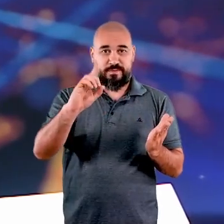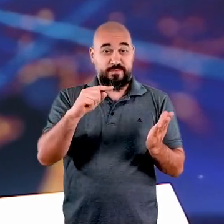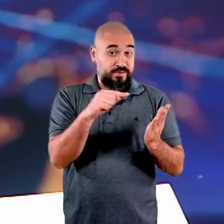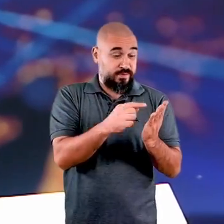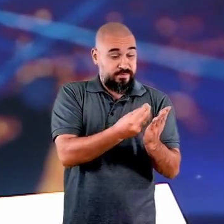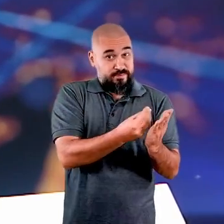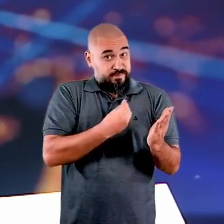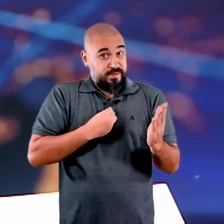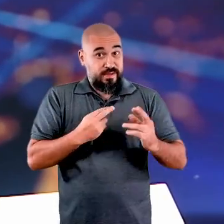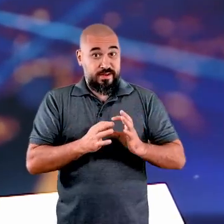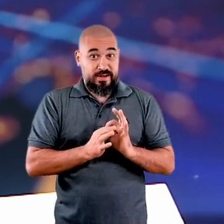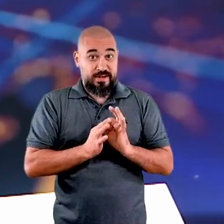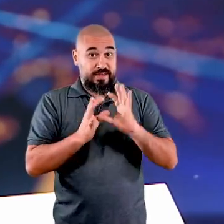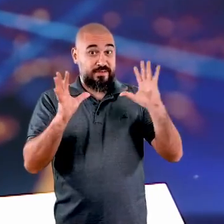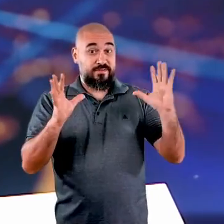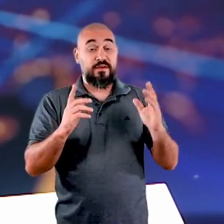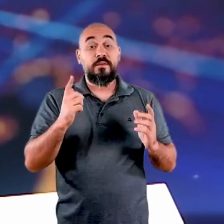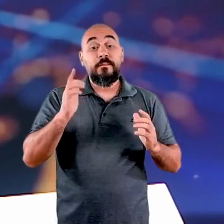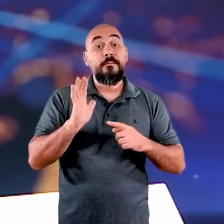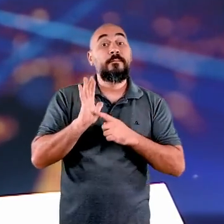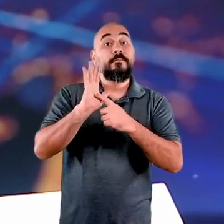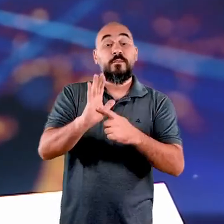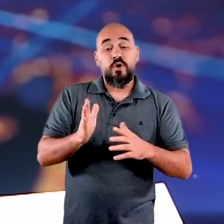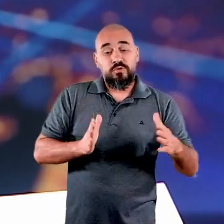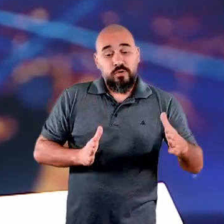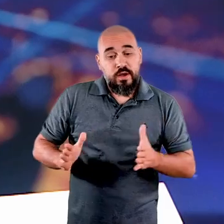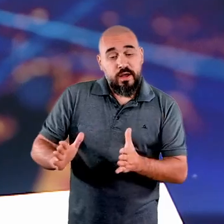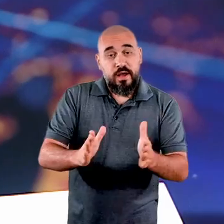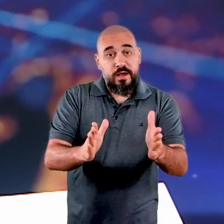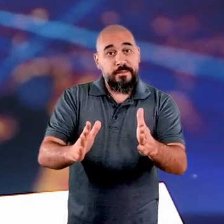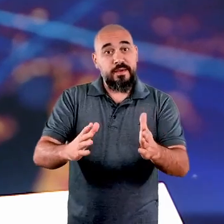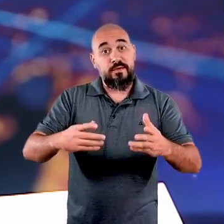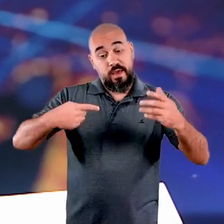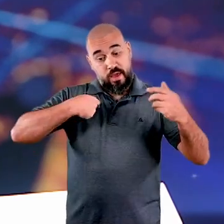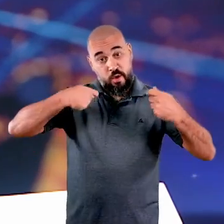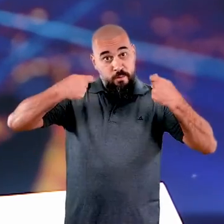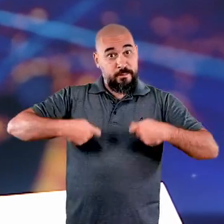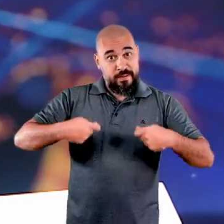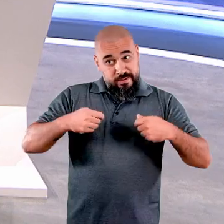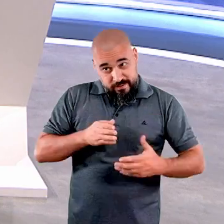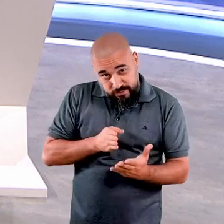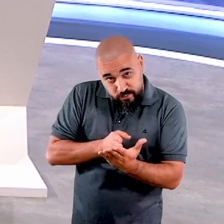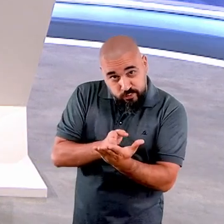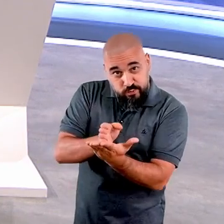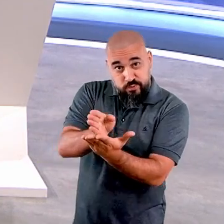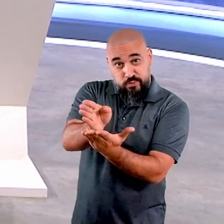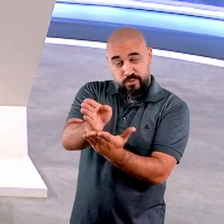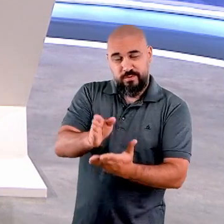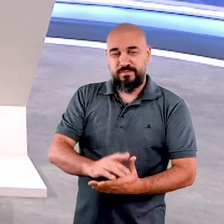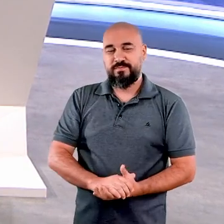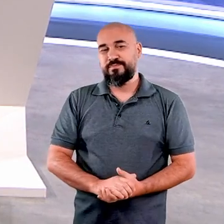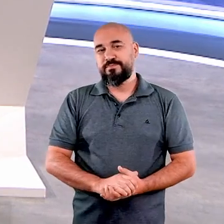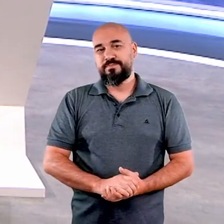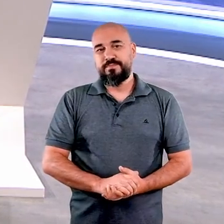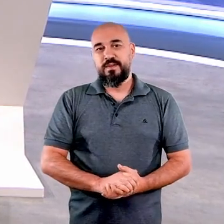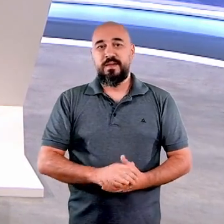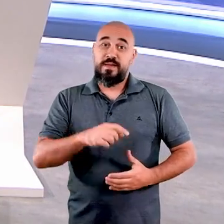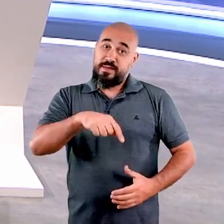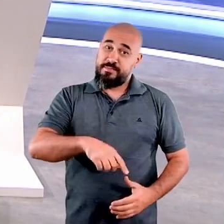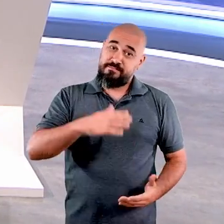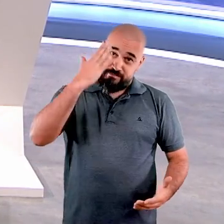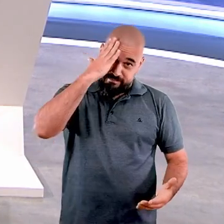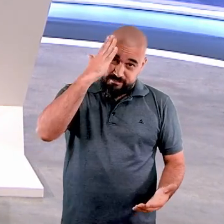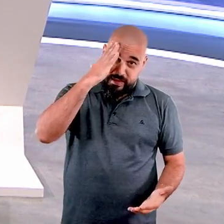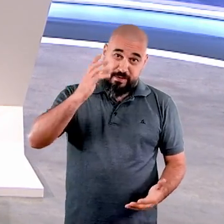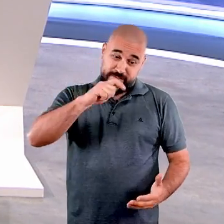mostra exatamente o caminho do qual eu e você precisamos seguir. O programa chama-se Arena